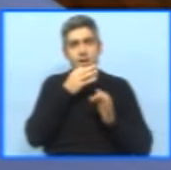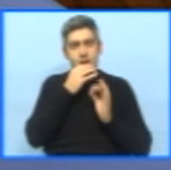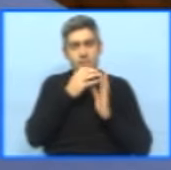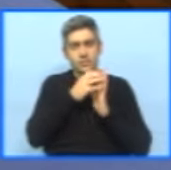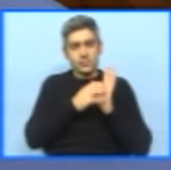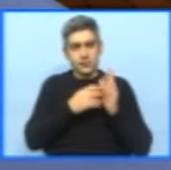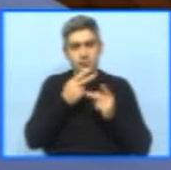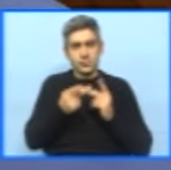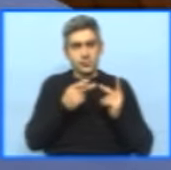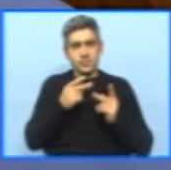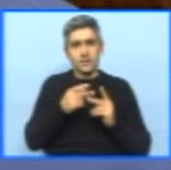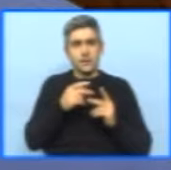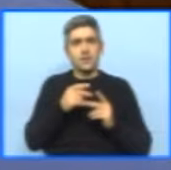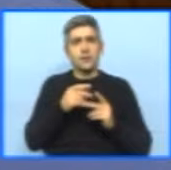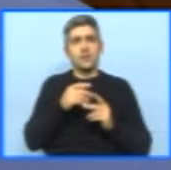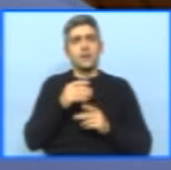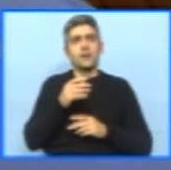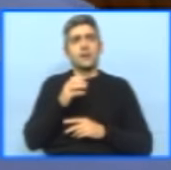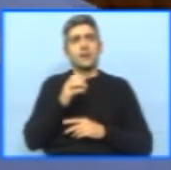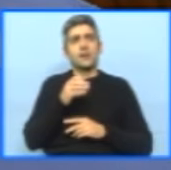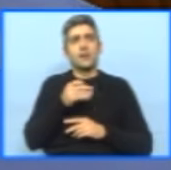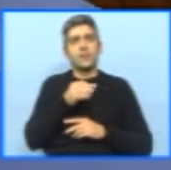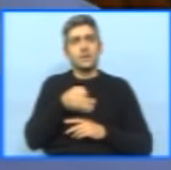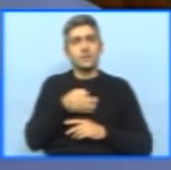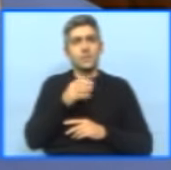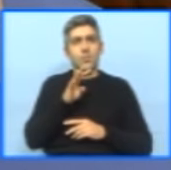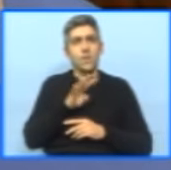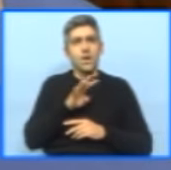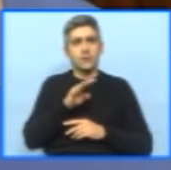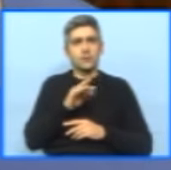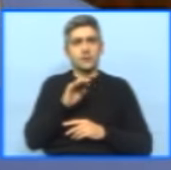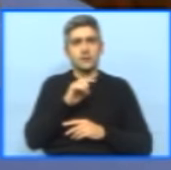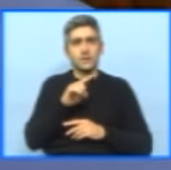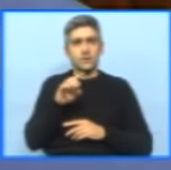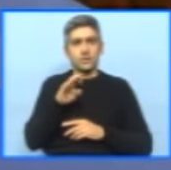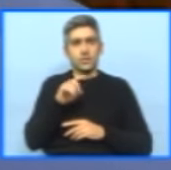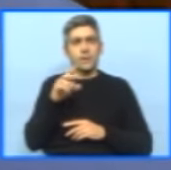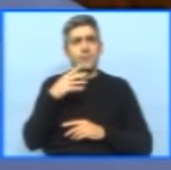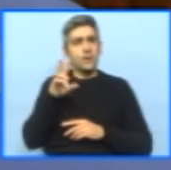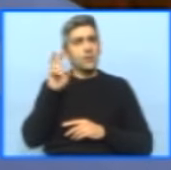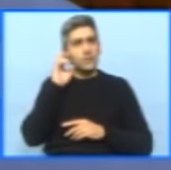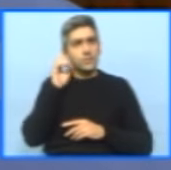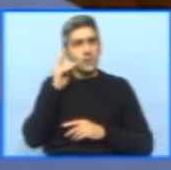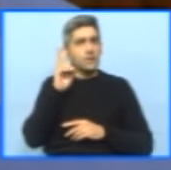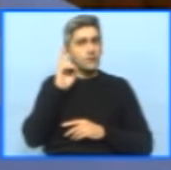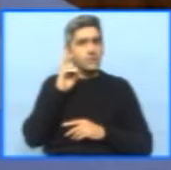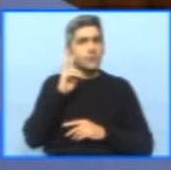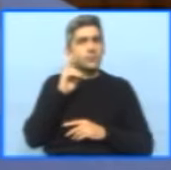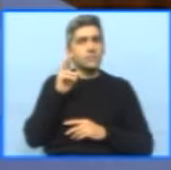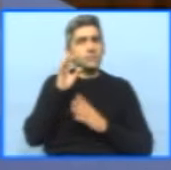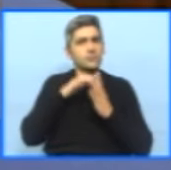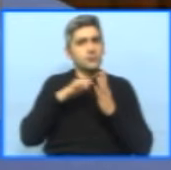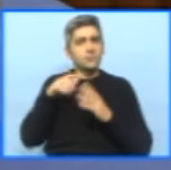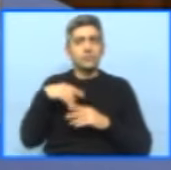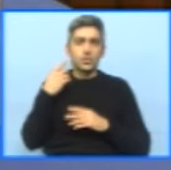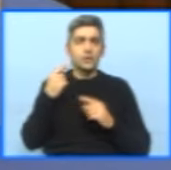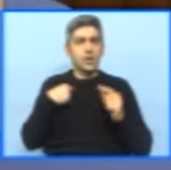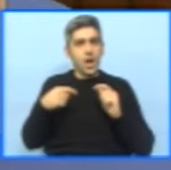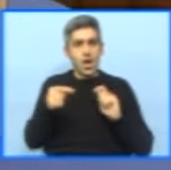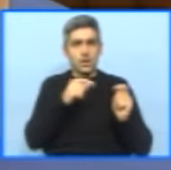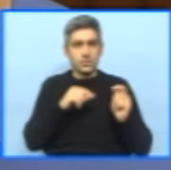do capítulo 4 de São João, vamos escutar parte desse episódio, vamos escutá-lo para depois então analisarmos aqui no nosso